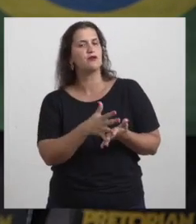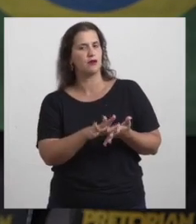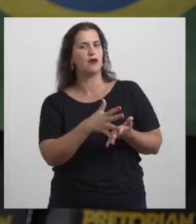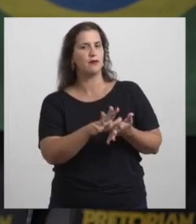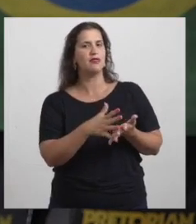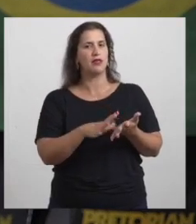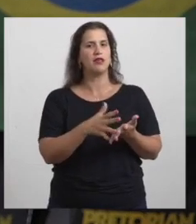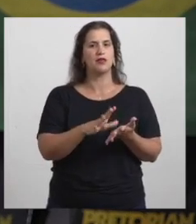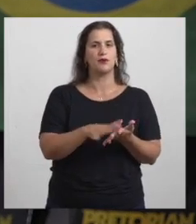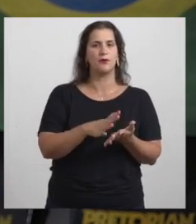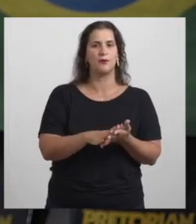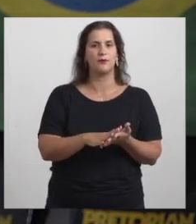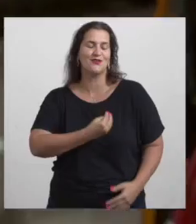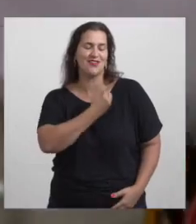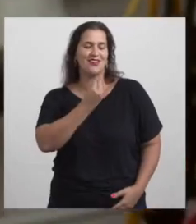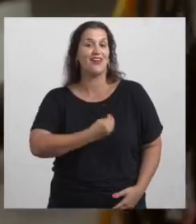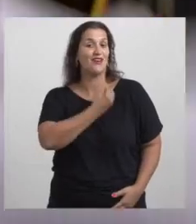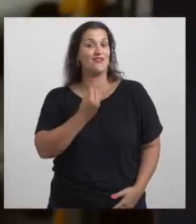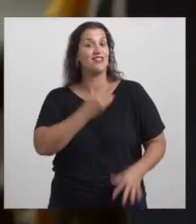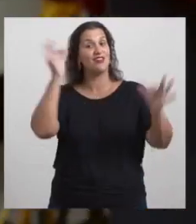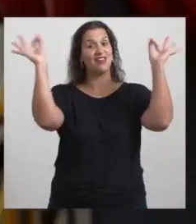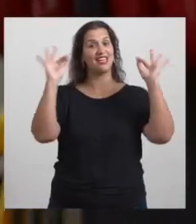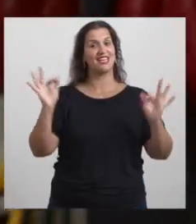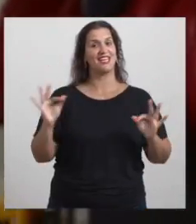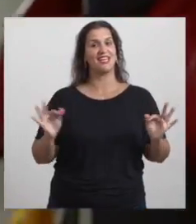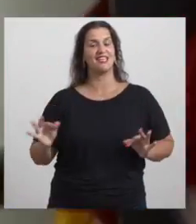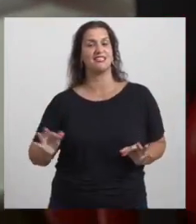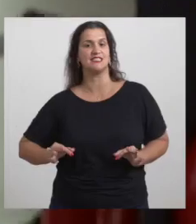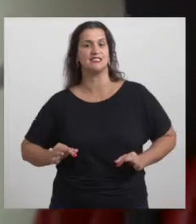É a vida é feliz.